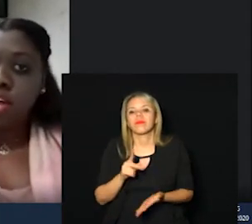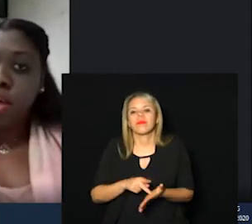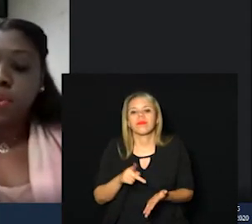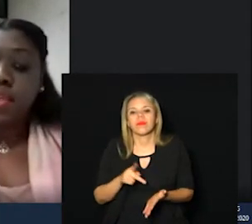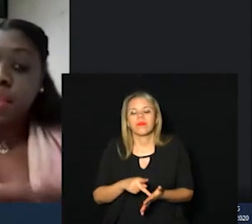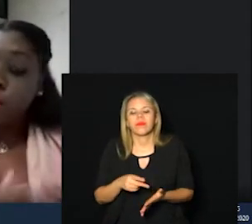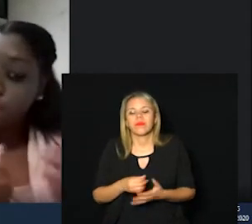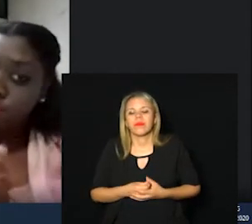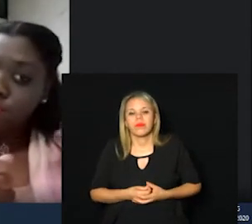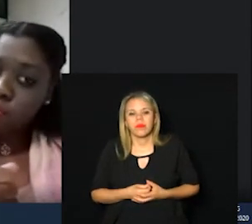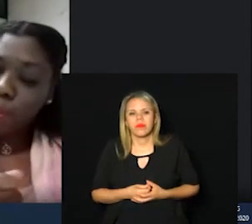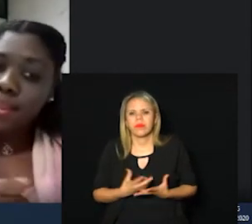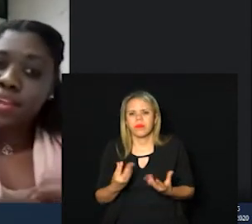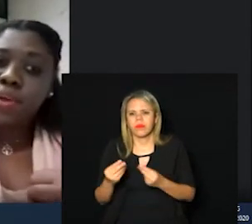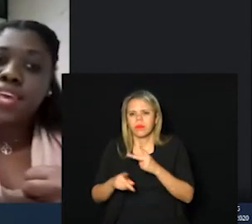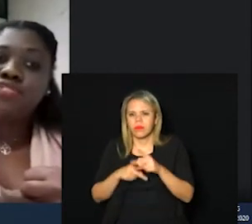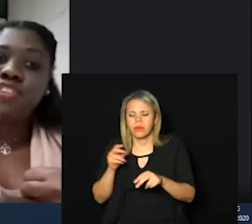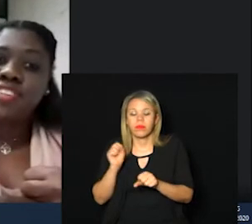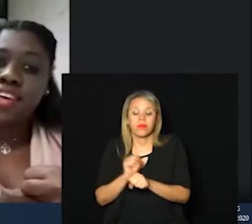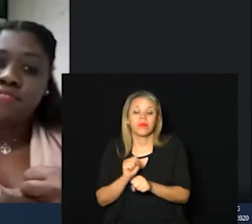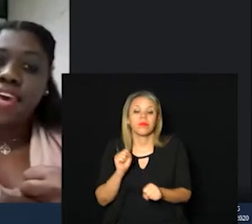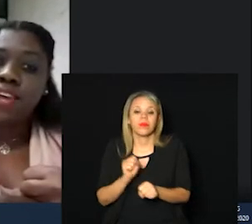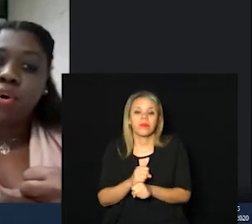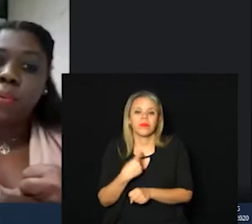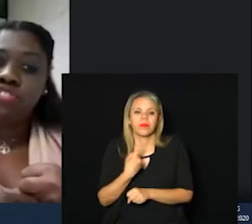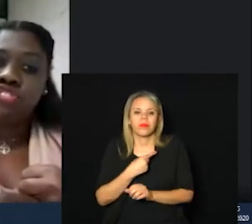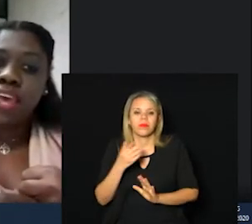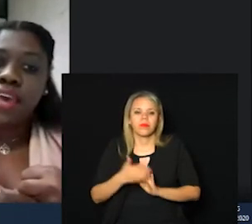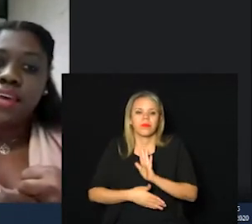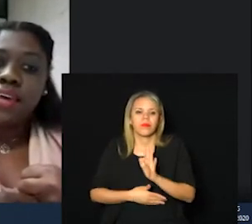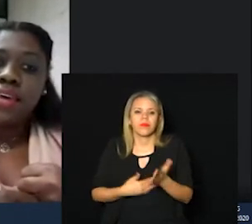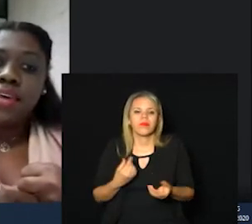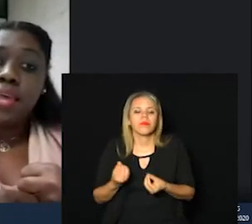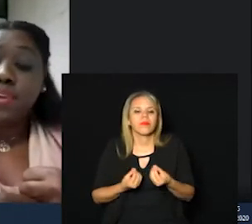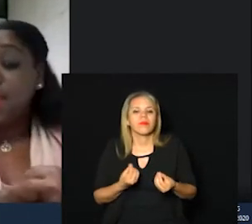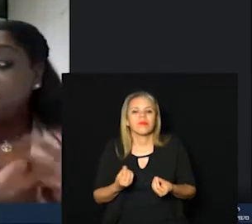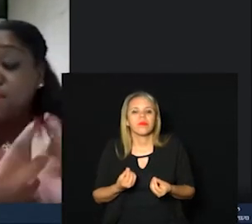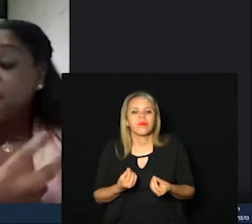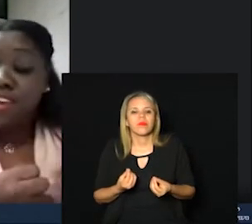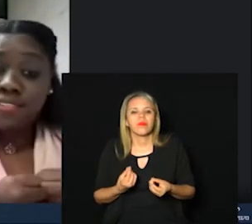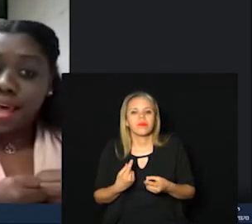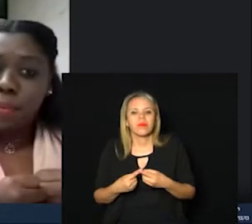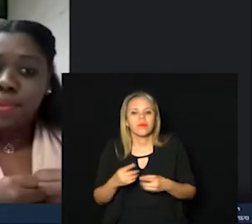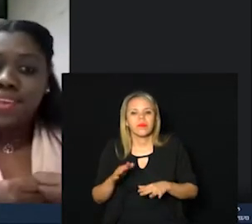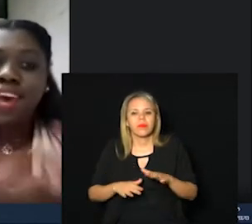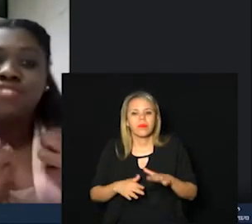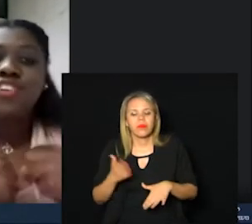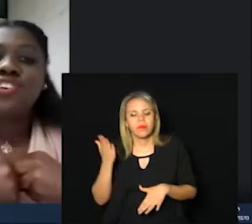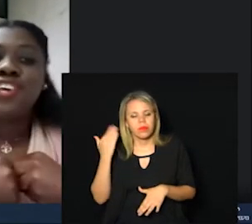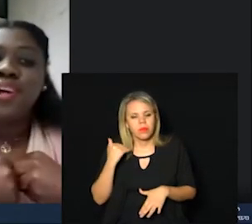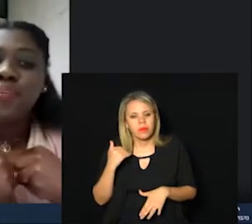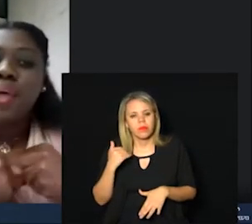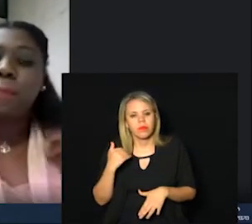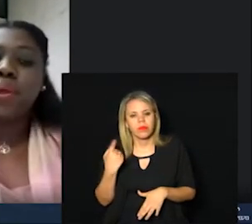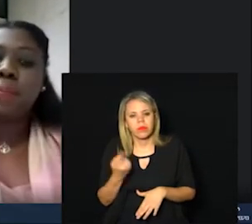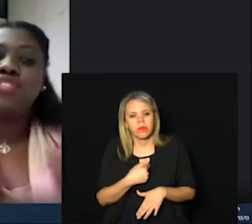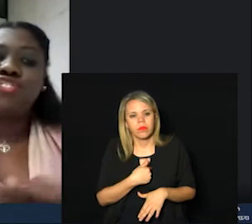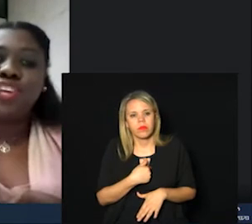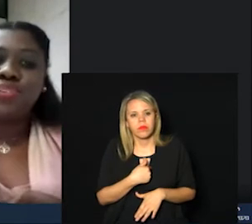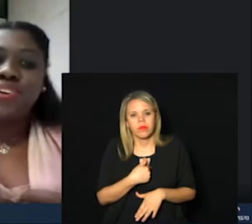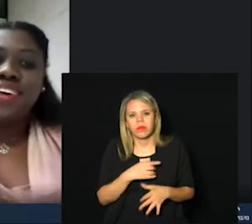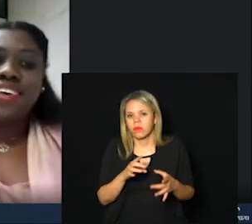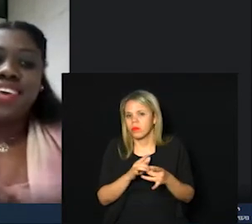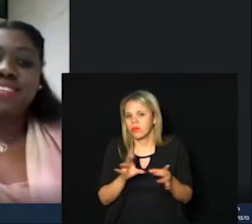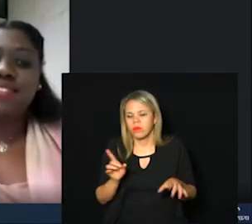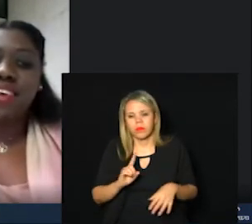verdade, porque tem muita gente esperando aí que a gente se revele como a gente é, e porque às vezes ela já sabe, e a gente que não está